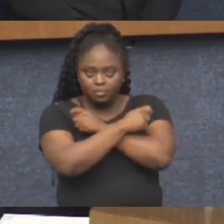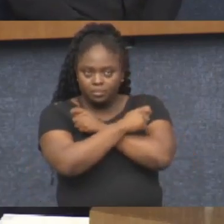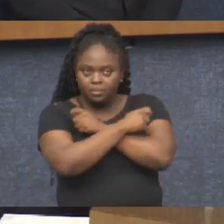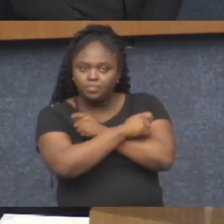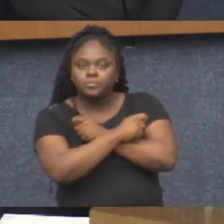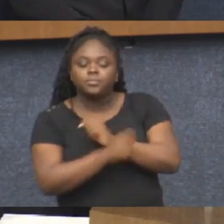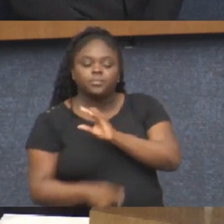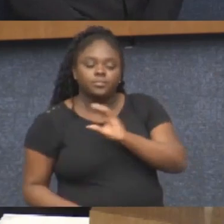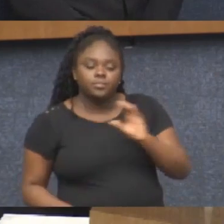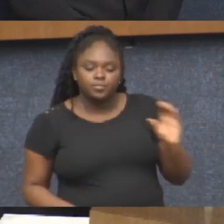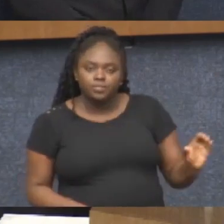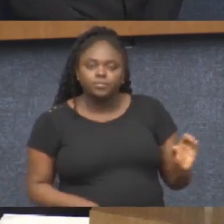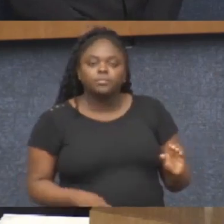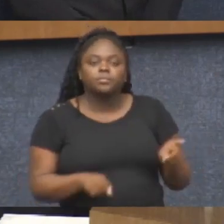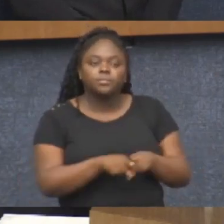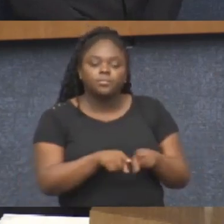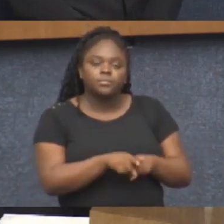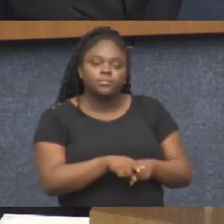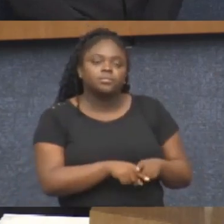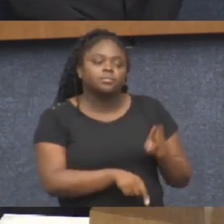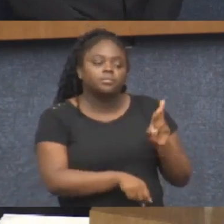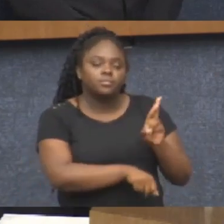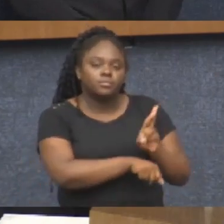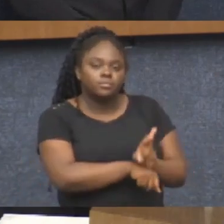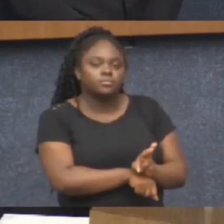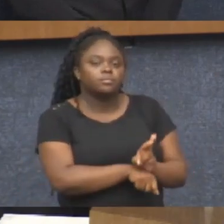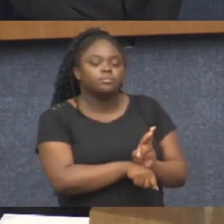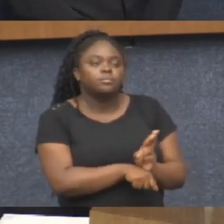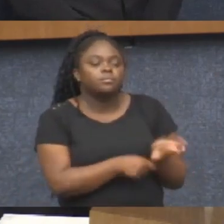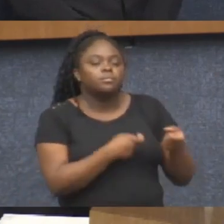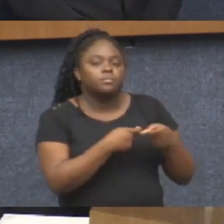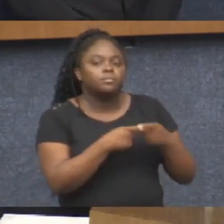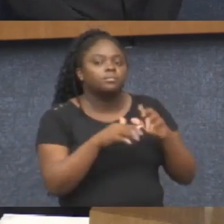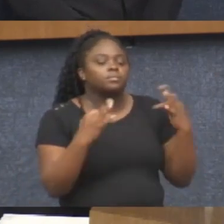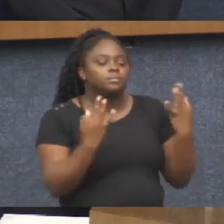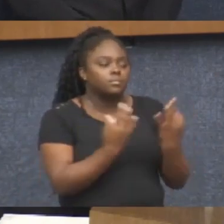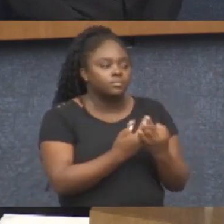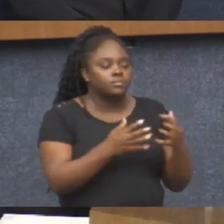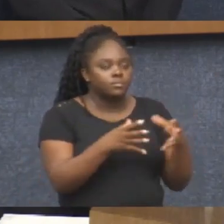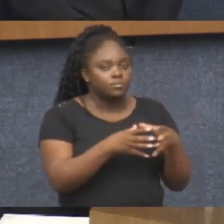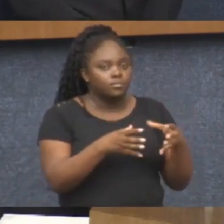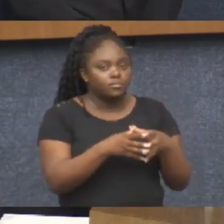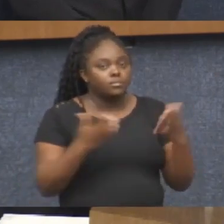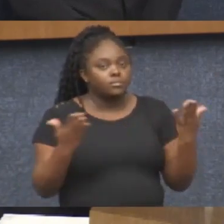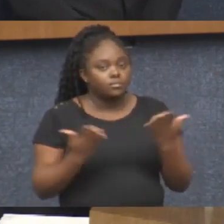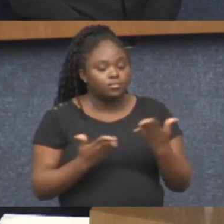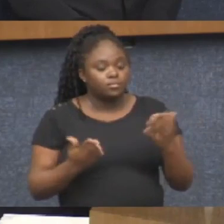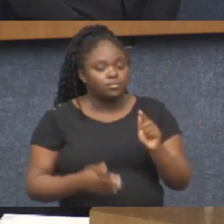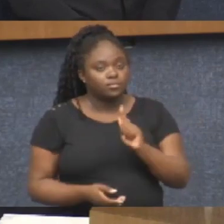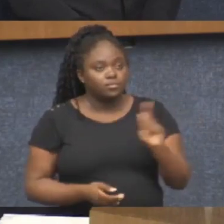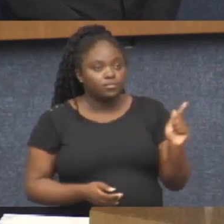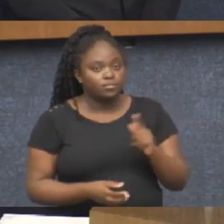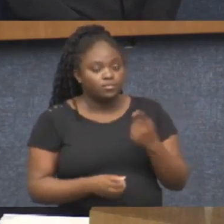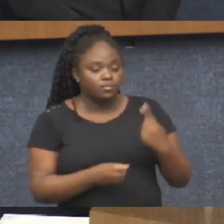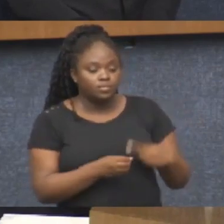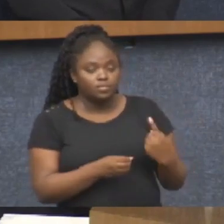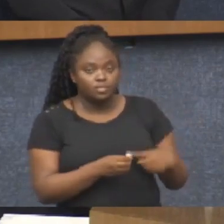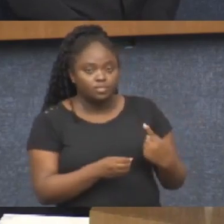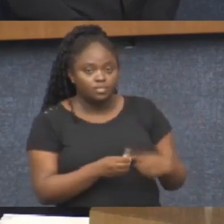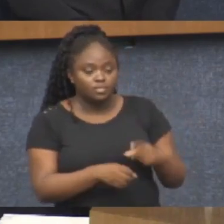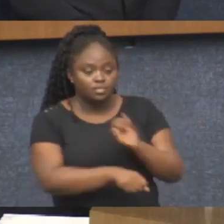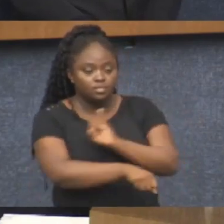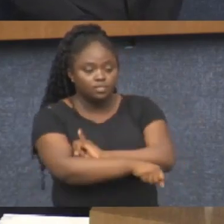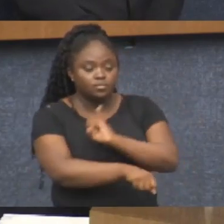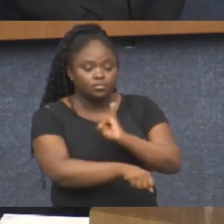residência em Medicina de Família e Comunidade da PUC. E estou gestora de um município